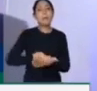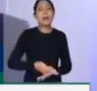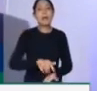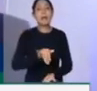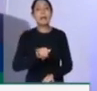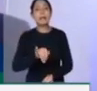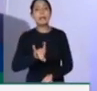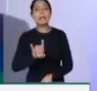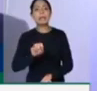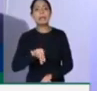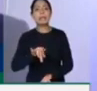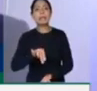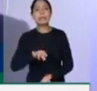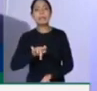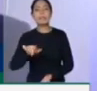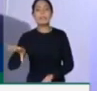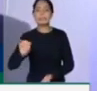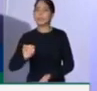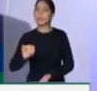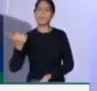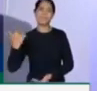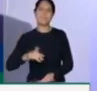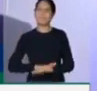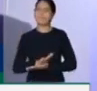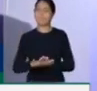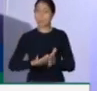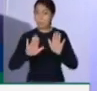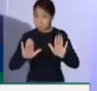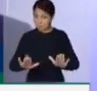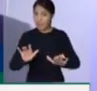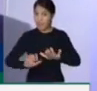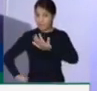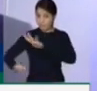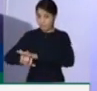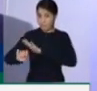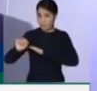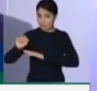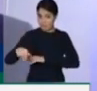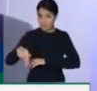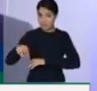pagas. Mas a Samarco voltou a operar para dar lucro para a Vale.